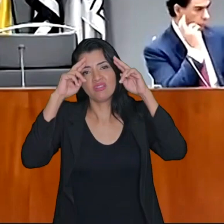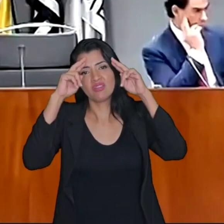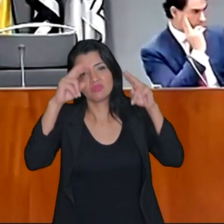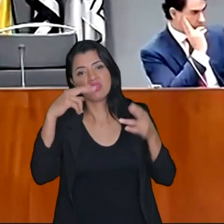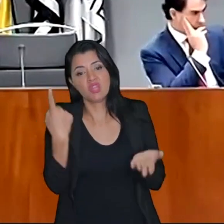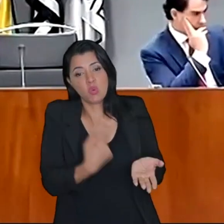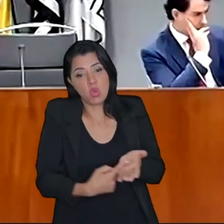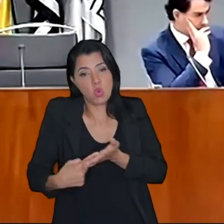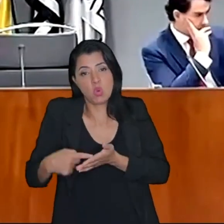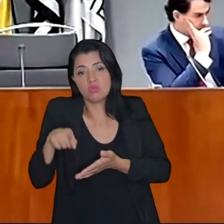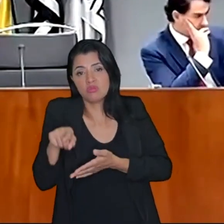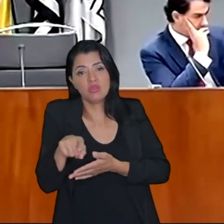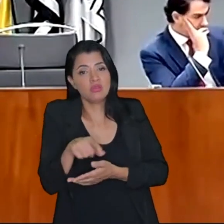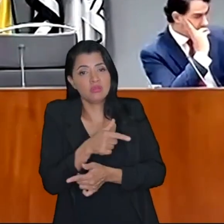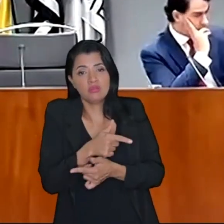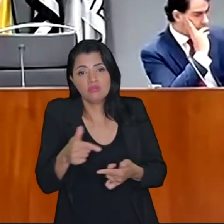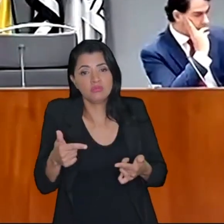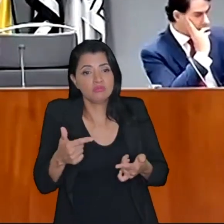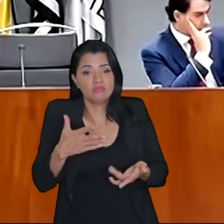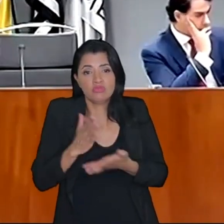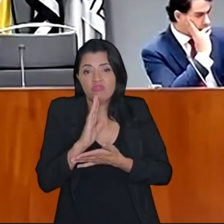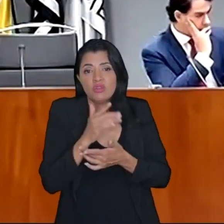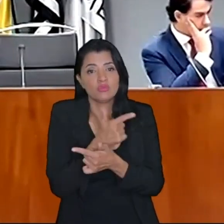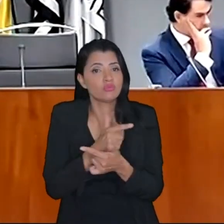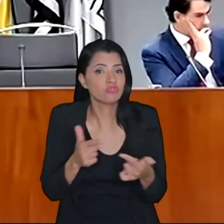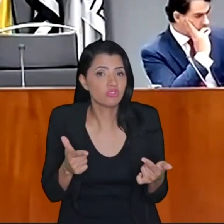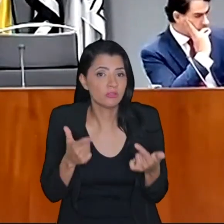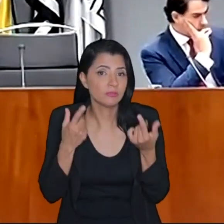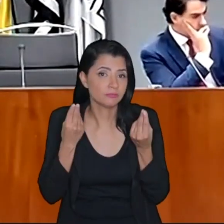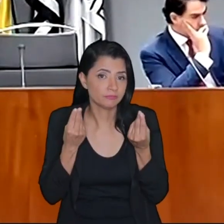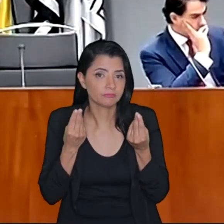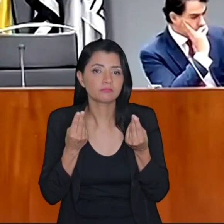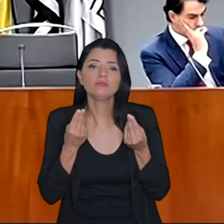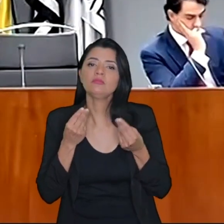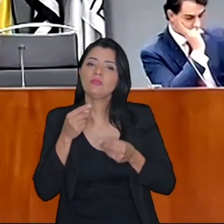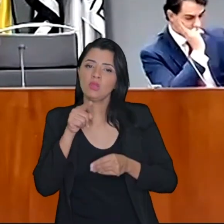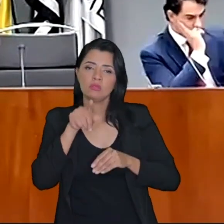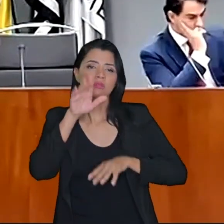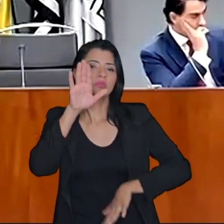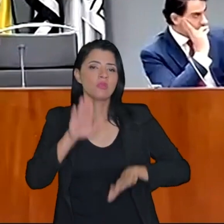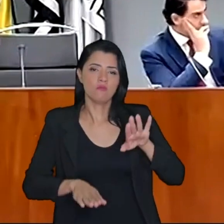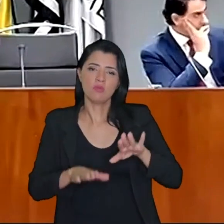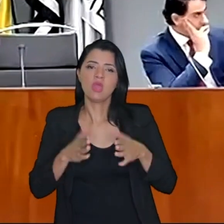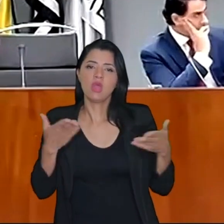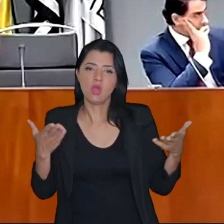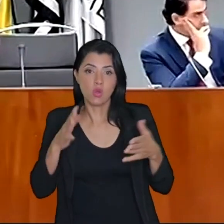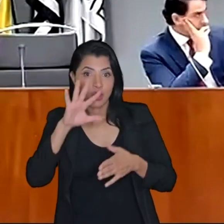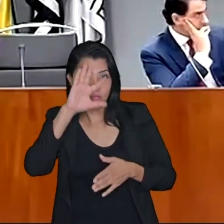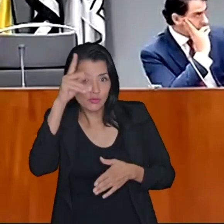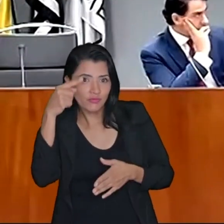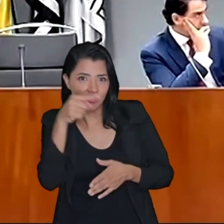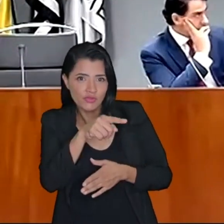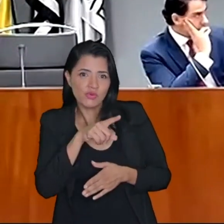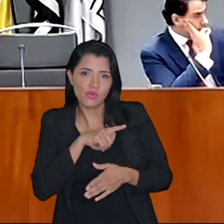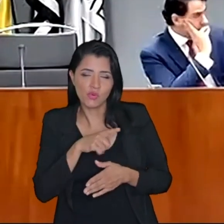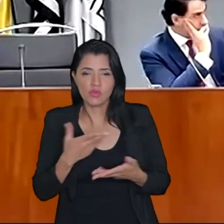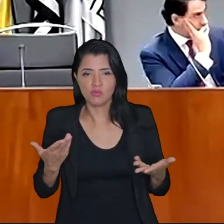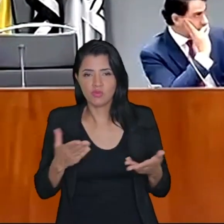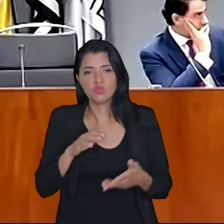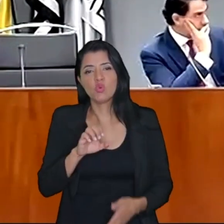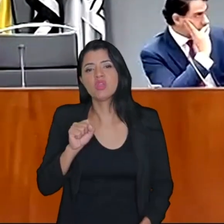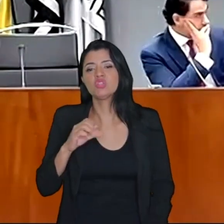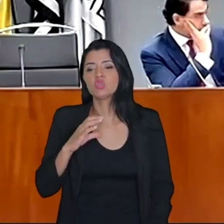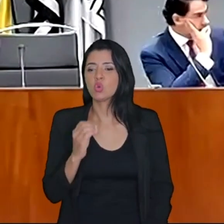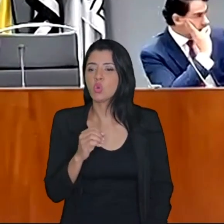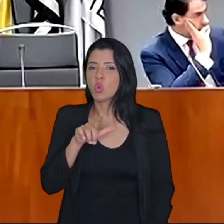do qual eles não tinham homologado. Isso talvez agora seja resolvido com essa questão do escopo, porque agora eu faço